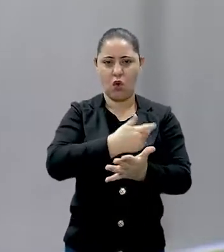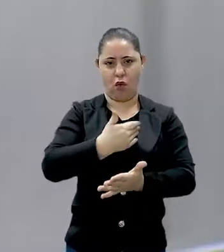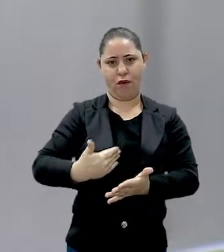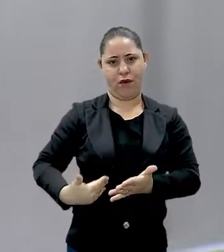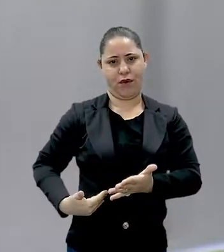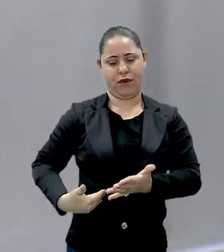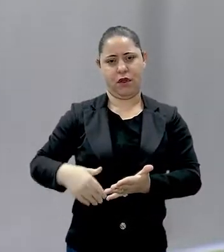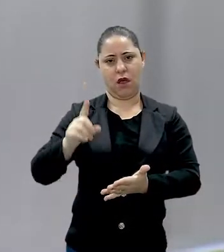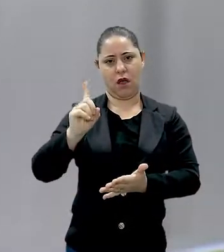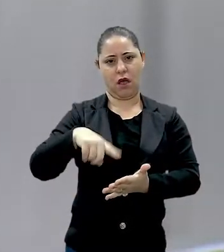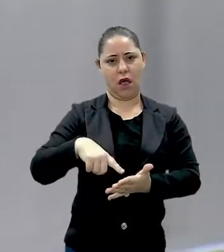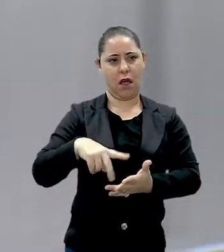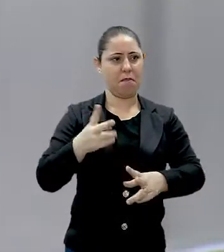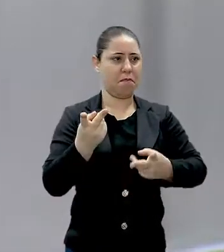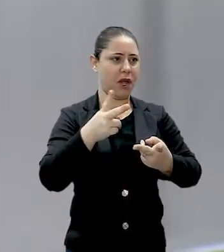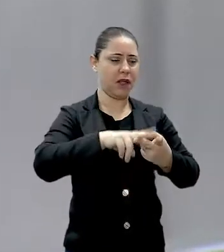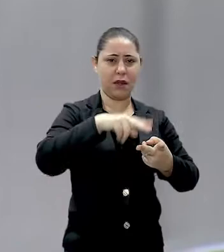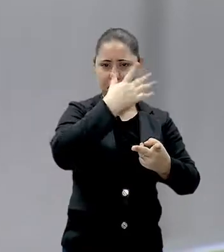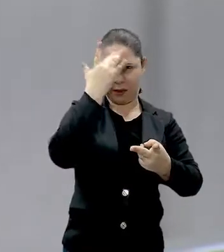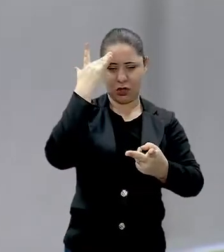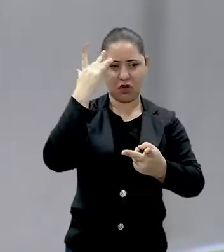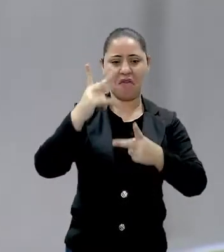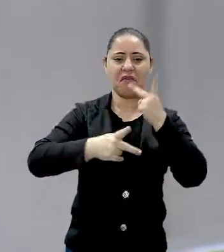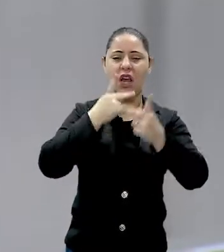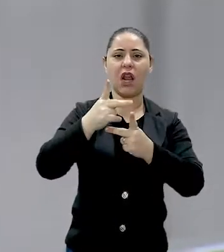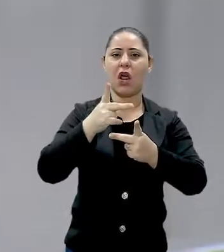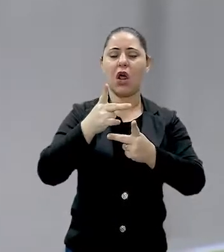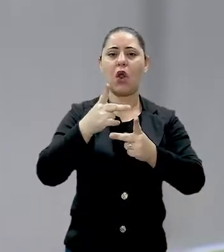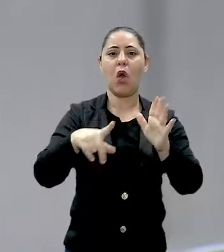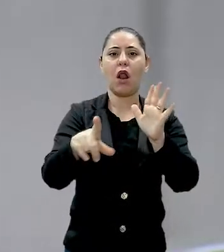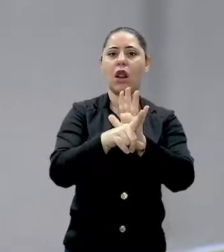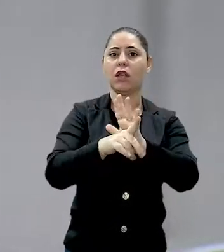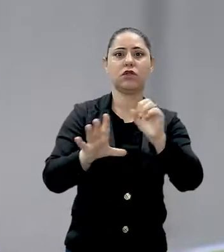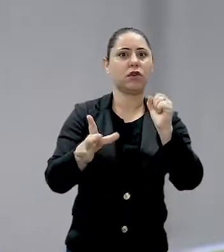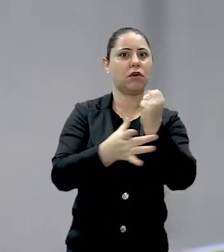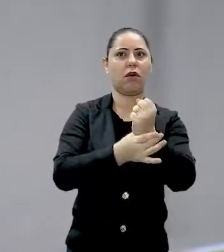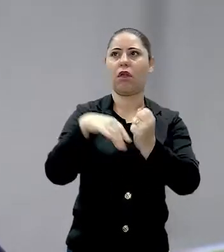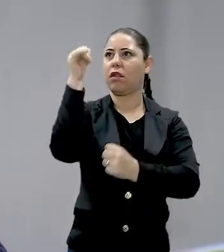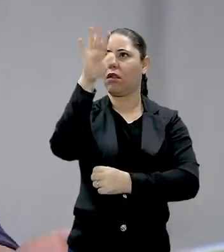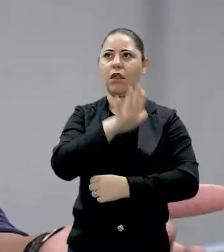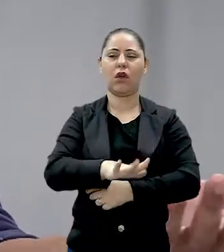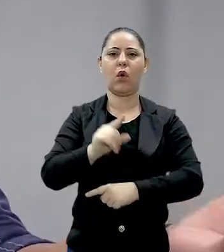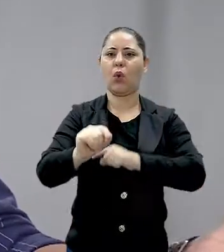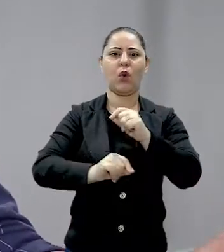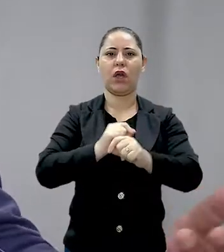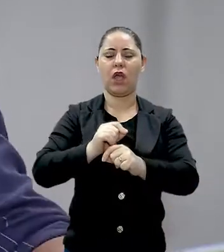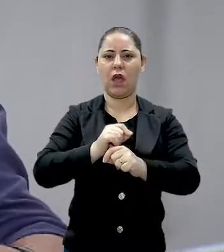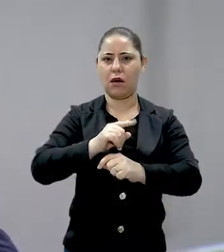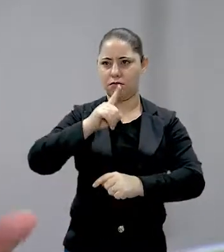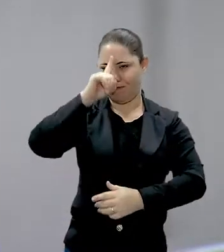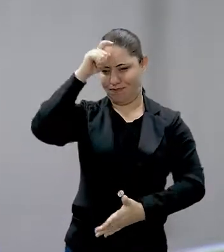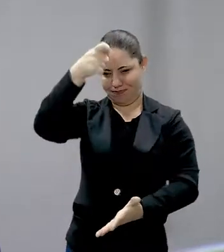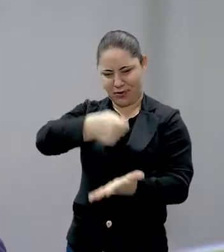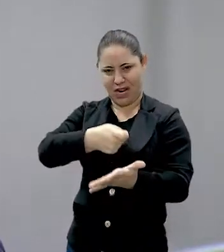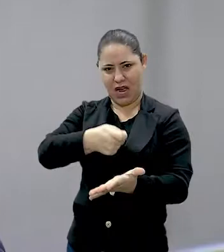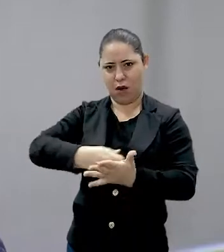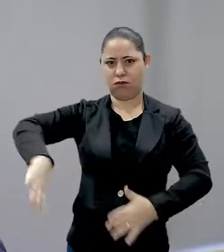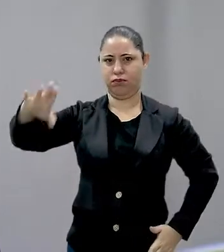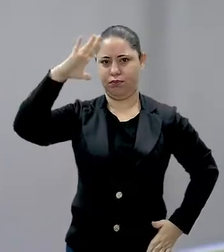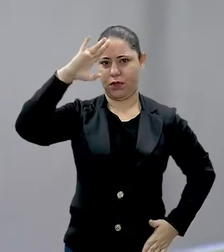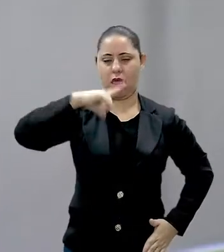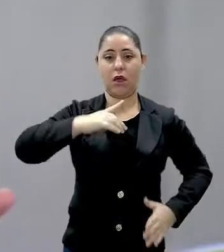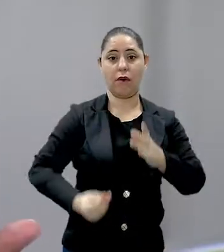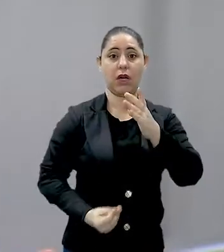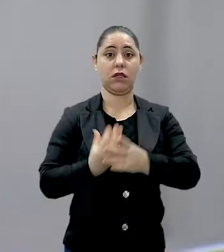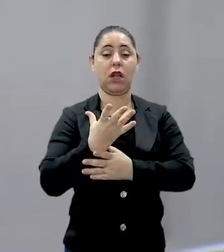autoritarismo. Estão prendendo gente no nosso país alegando lei de segurança nacional, que é uma coisa que na ditadura era usado. Isso